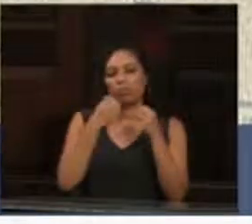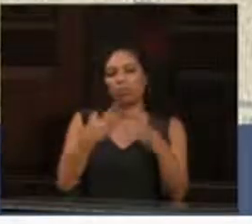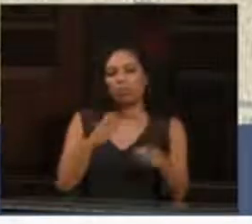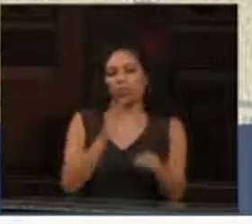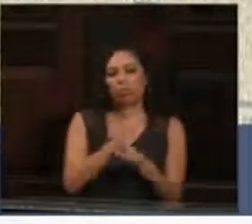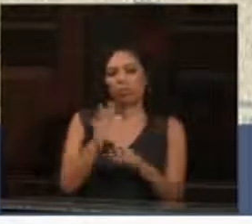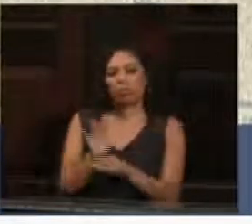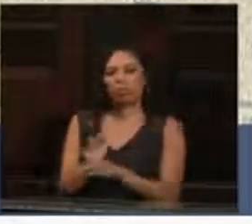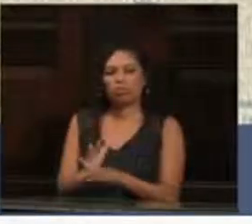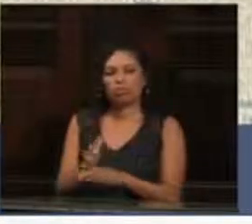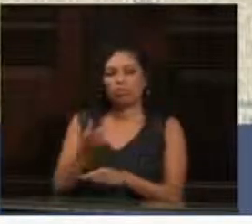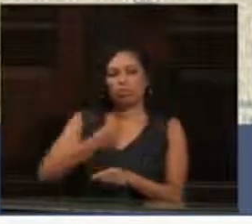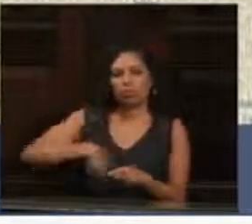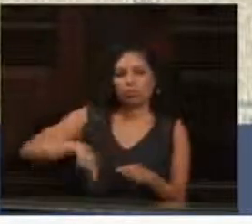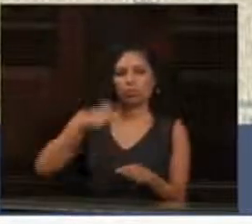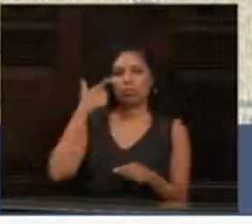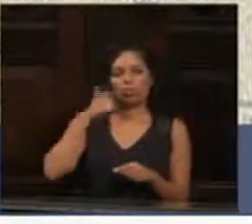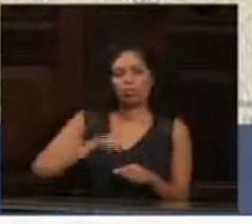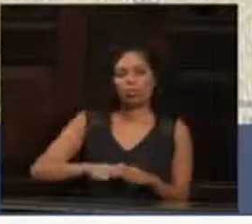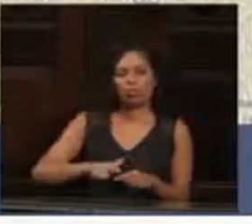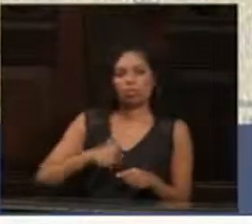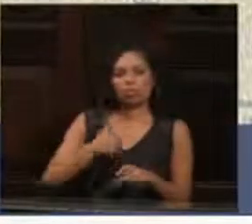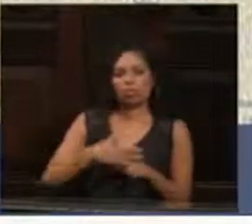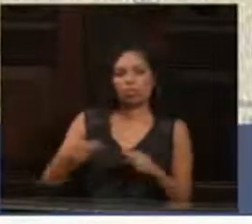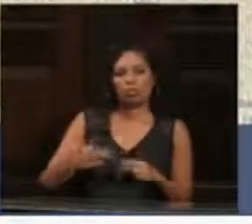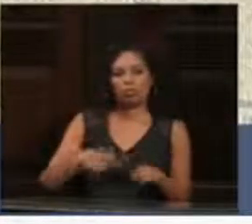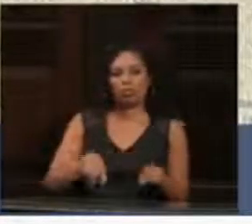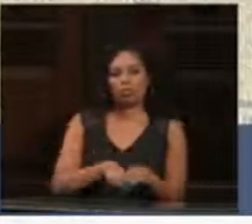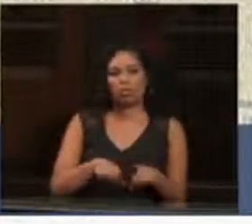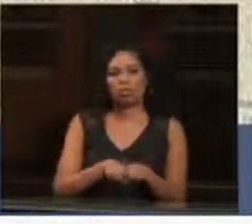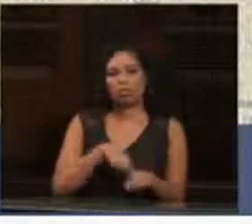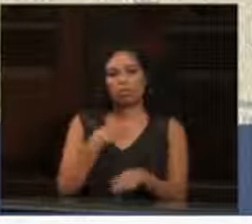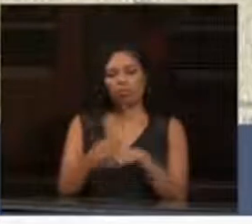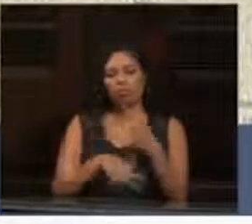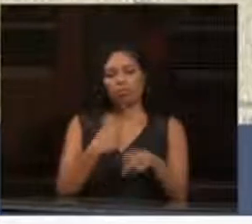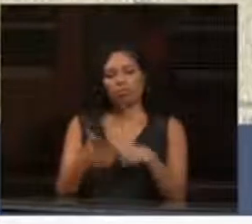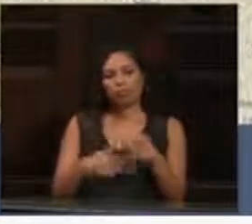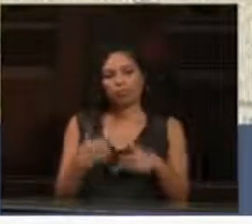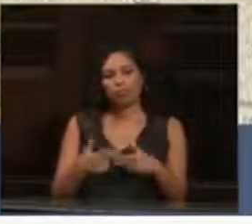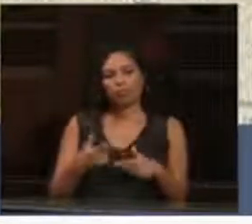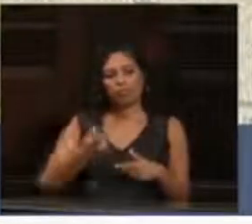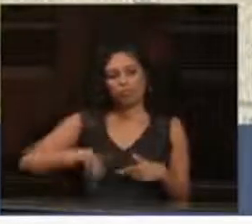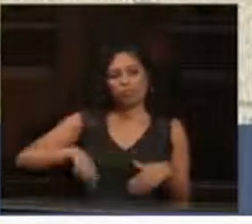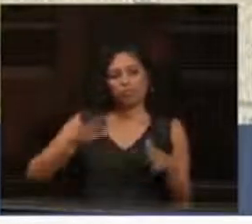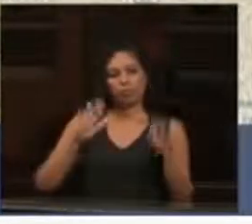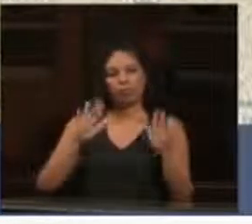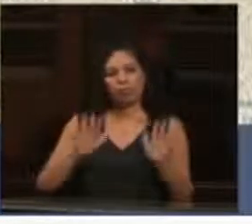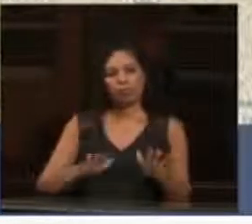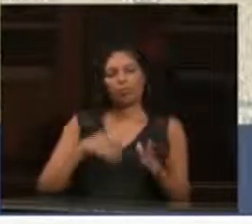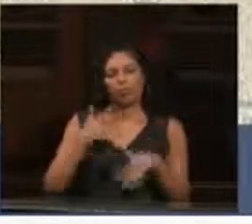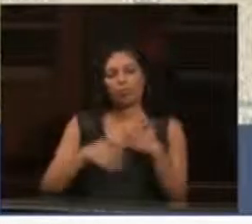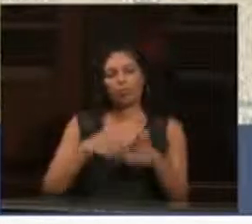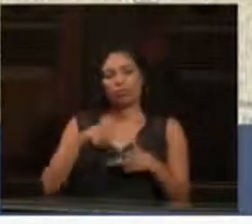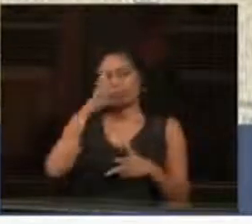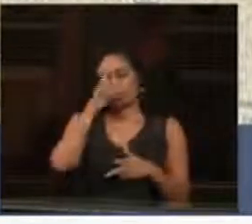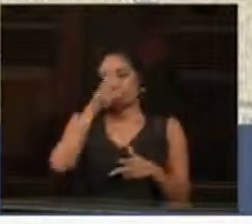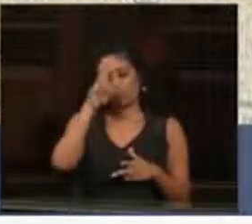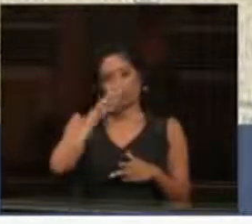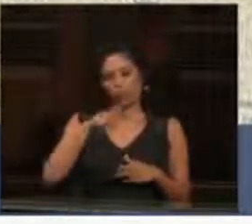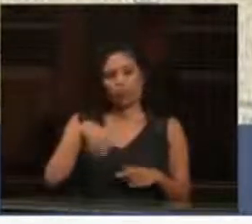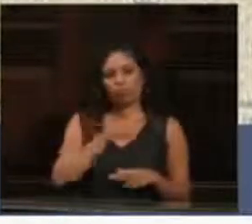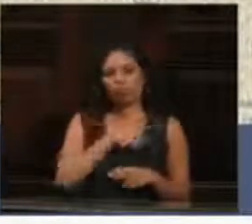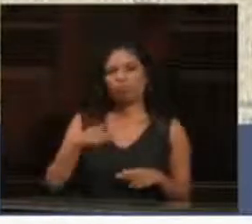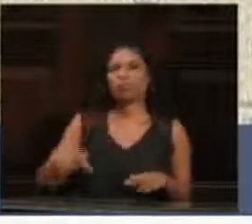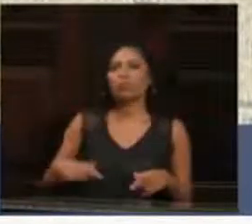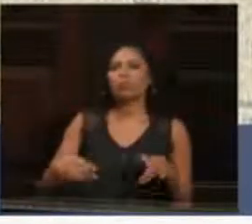para que sejam tomadas as medidas. Isso, e aproveitando a oportunidade, presidente, deixar um registro que me foi lembrado. O presidente